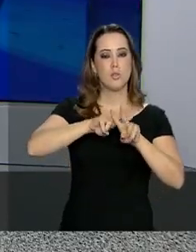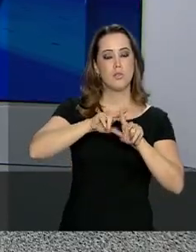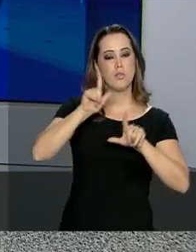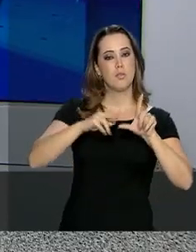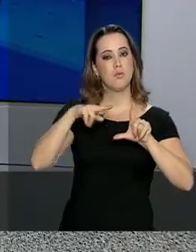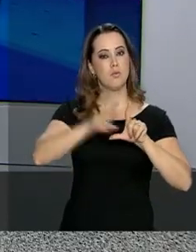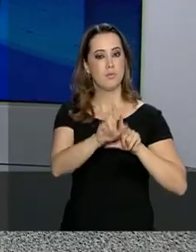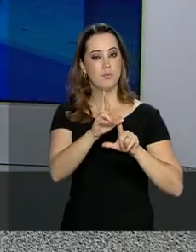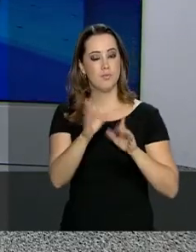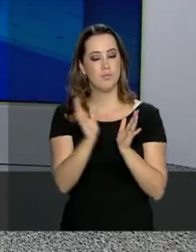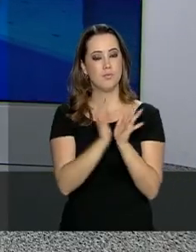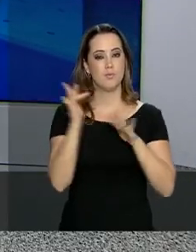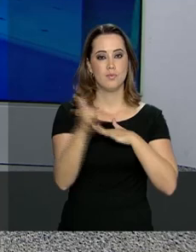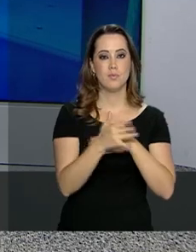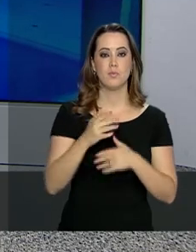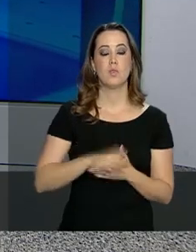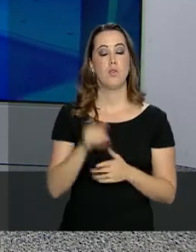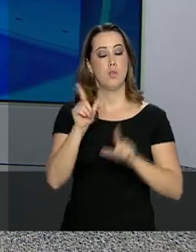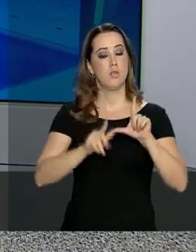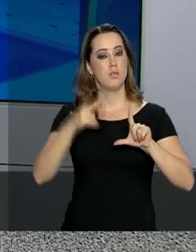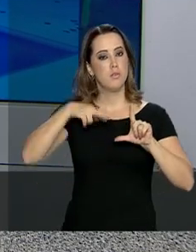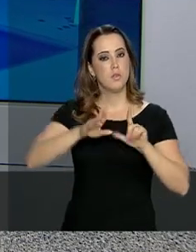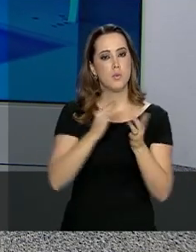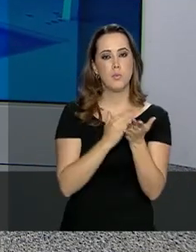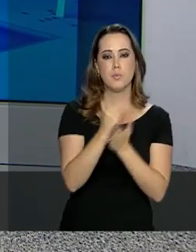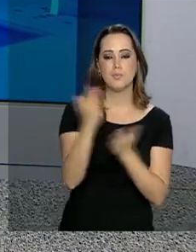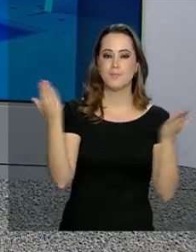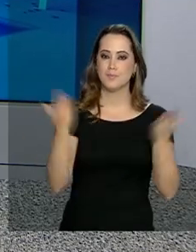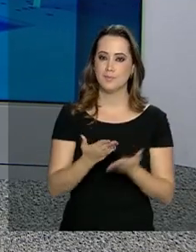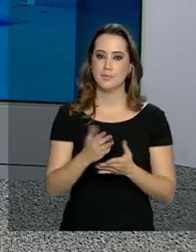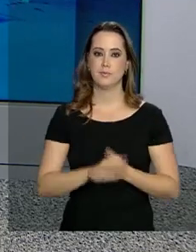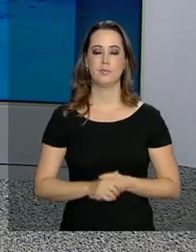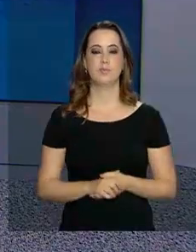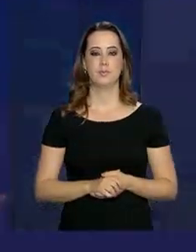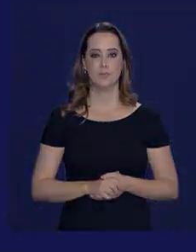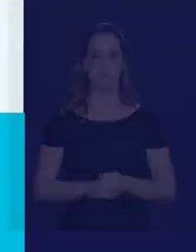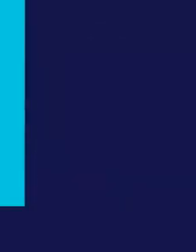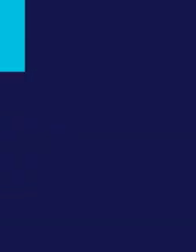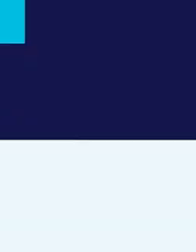TVNBR nas redes sociais. O repórter NBR começa agora.